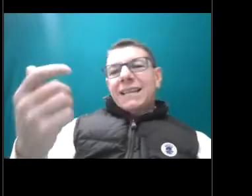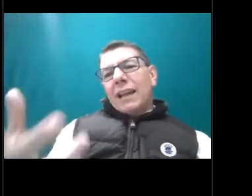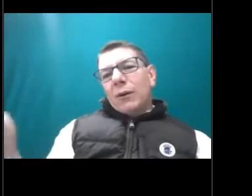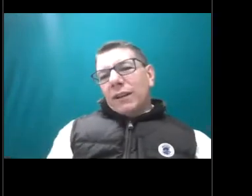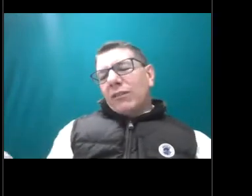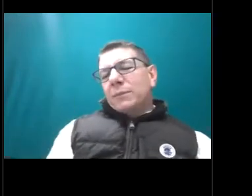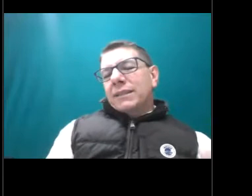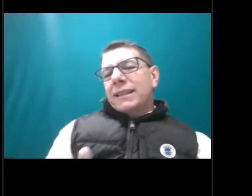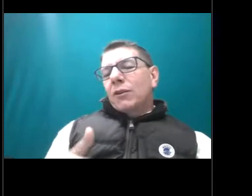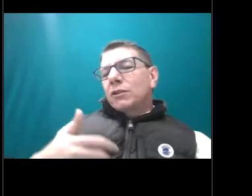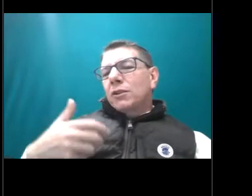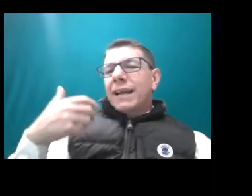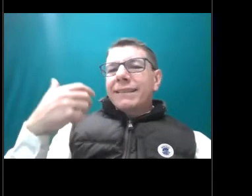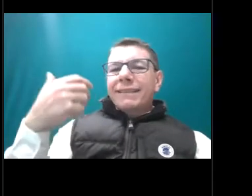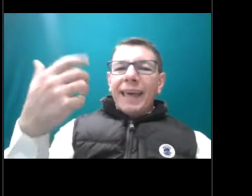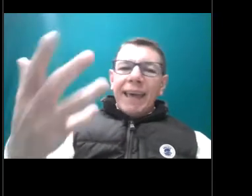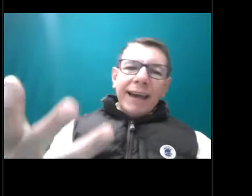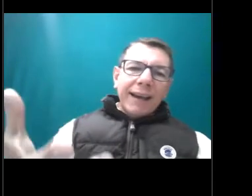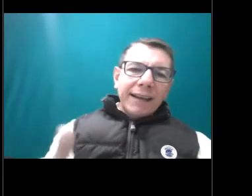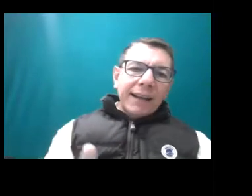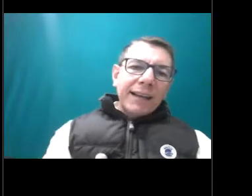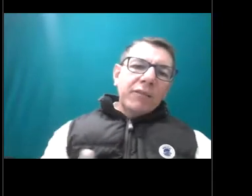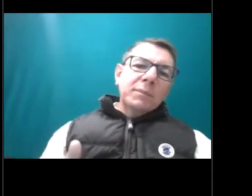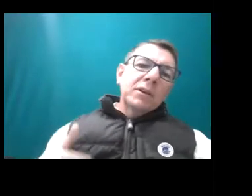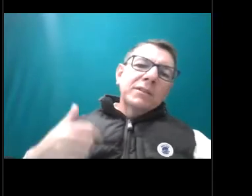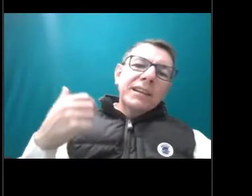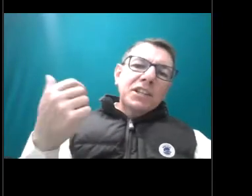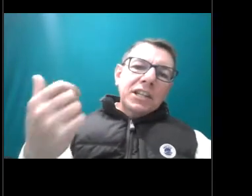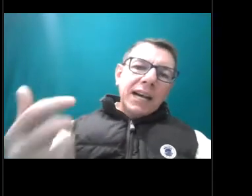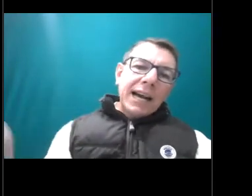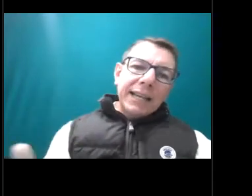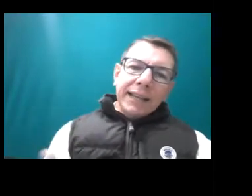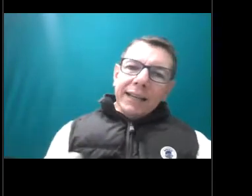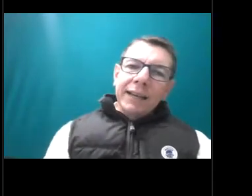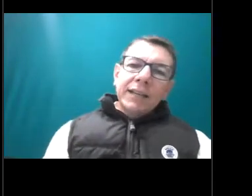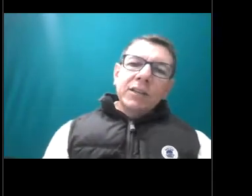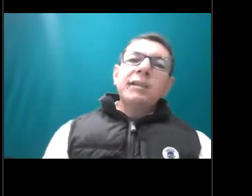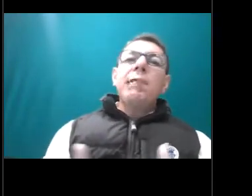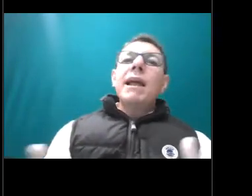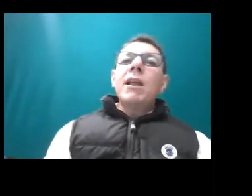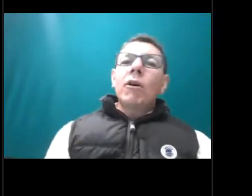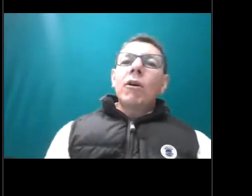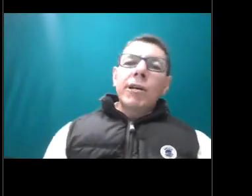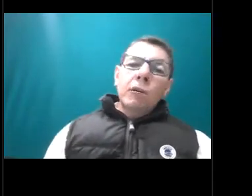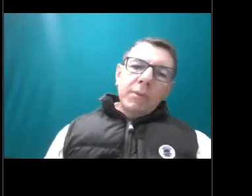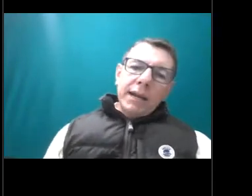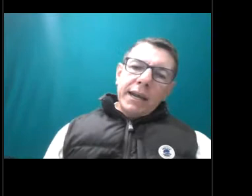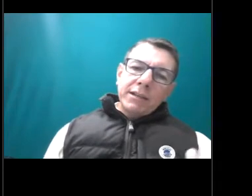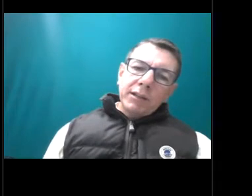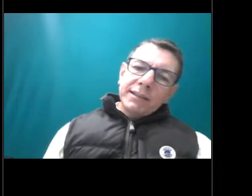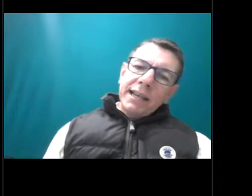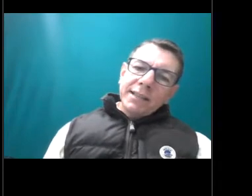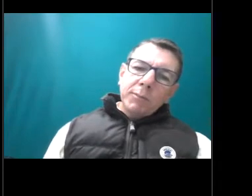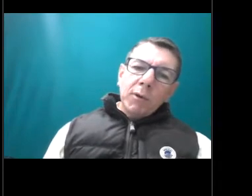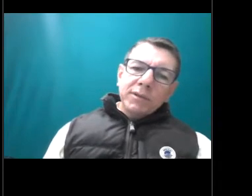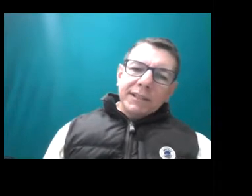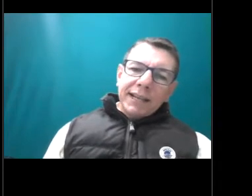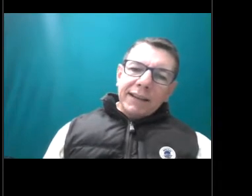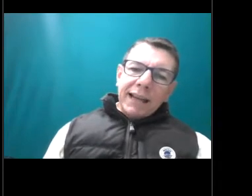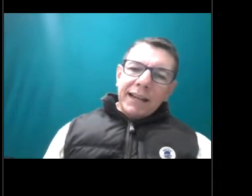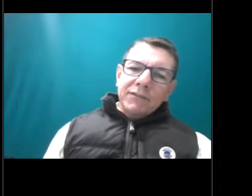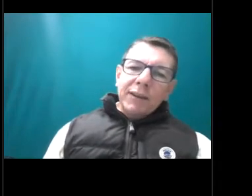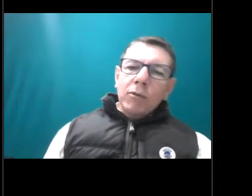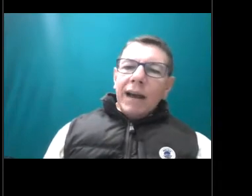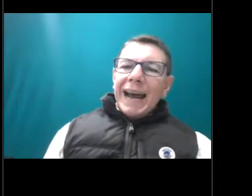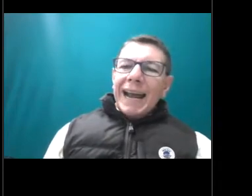precisa rasgar lona, não vai precisar jogar terra, né? Não vai precisar usar enxada. Então, assim, melhora o manejo. Então, assim, essas